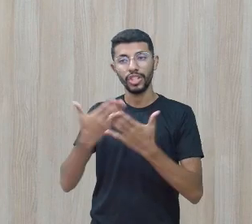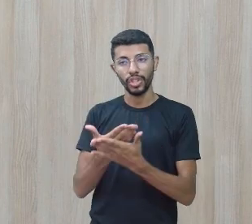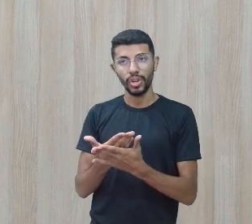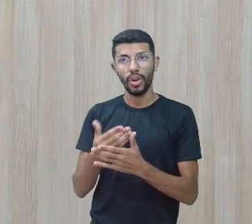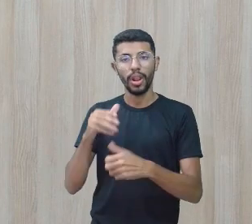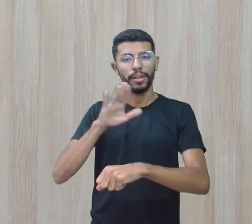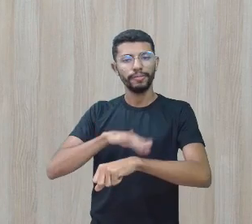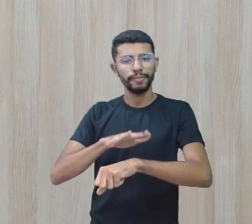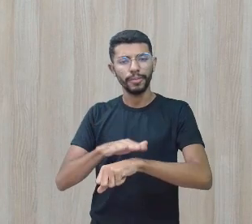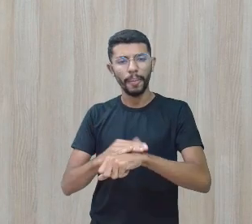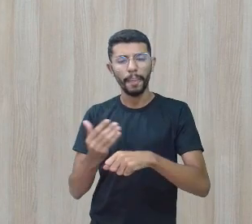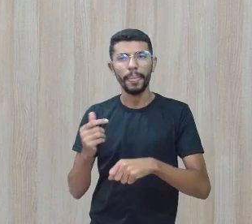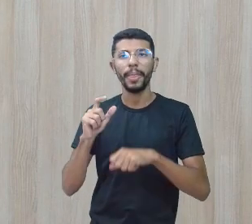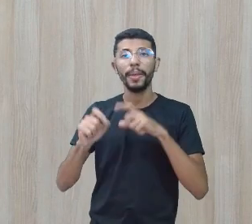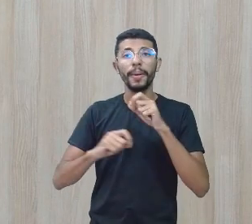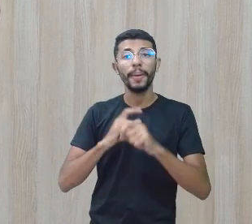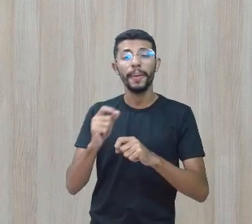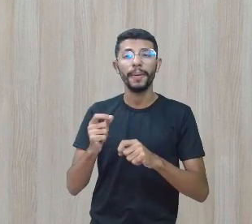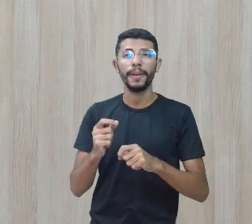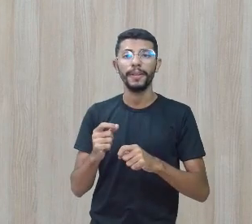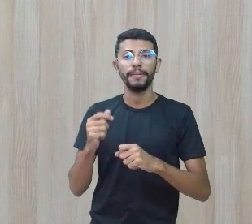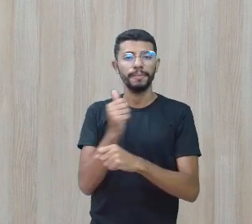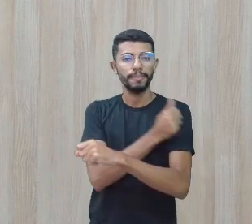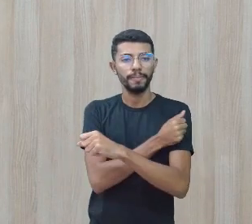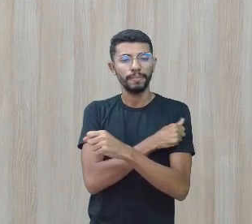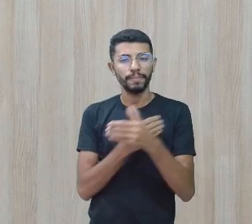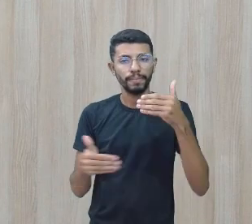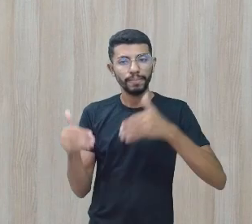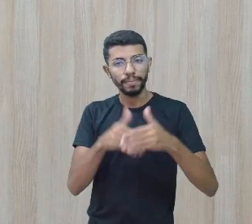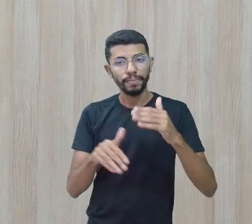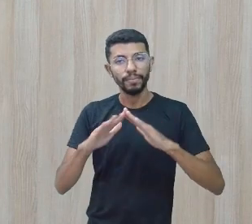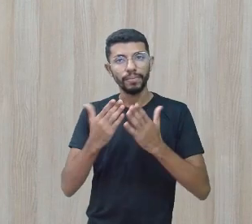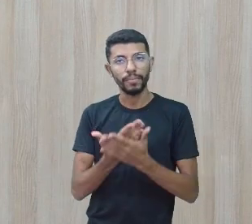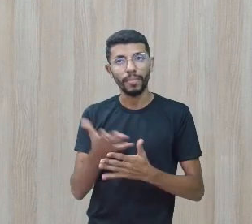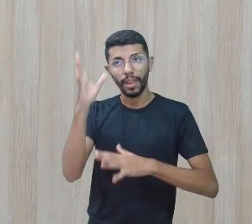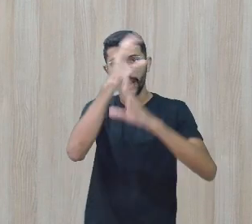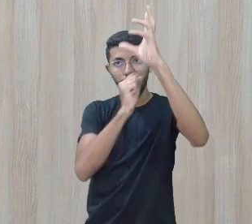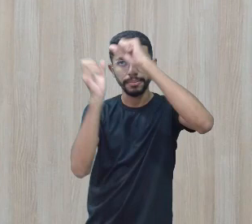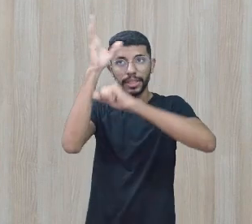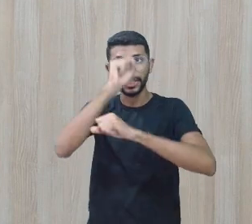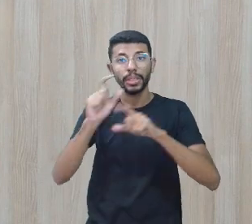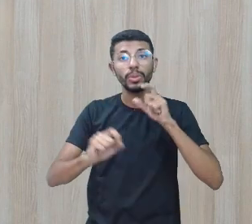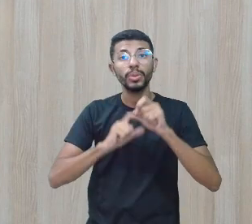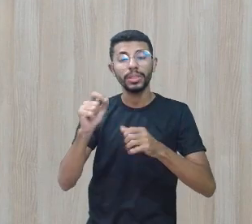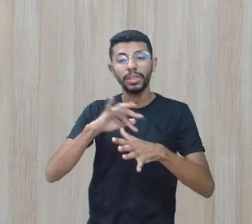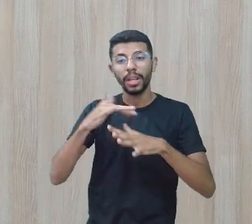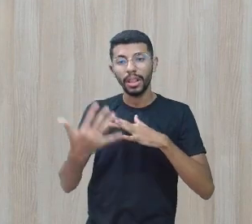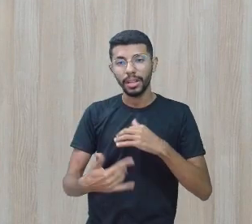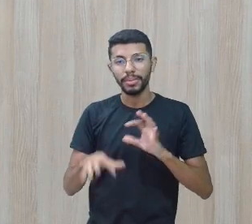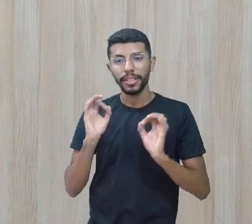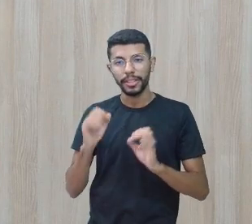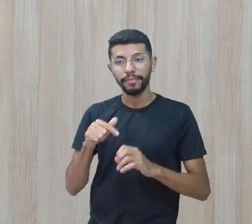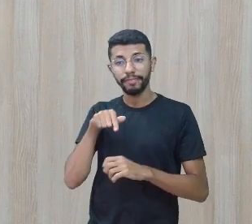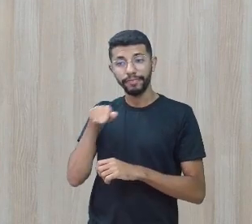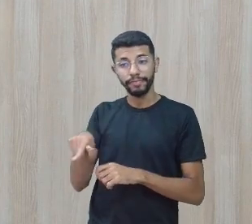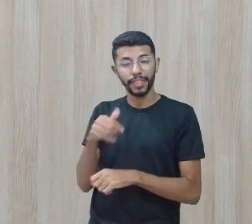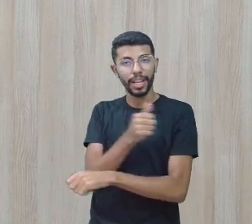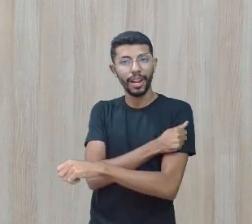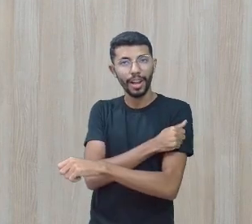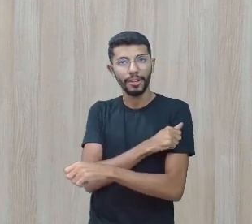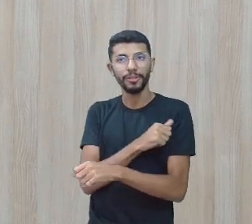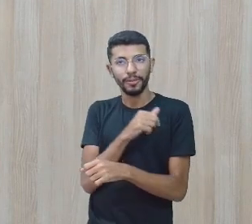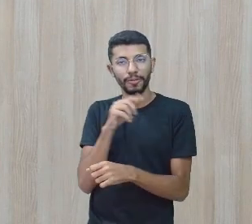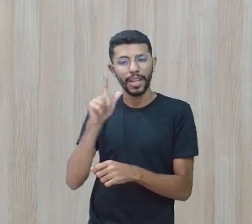naquele horário que aquele estudante ele frequenta a escola, aprender Libras e ele proporcionar, ele ser